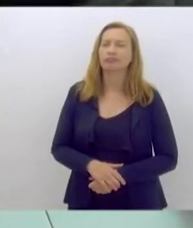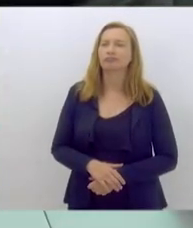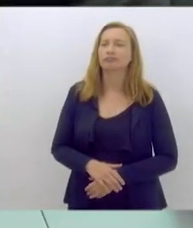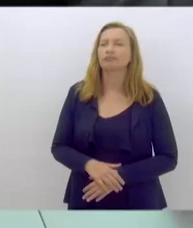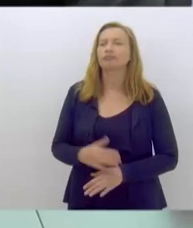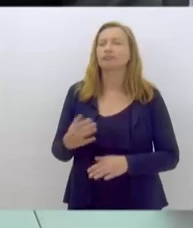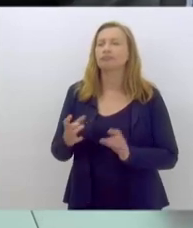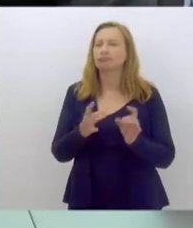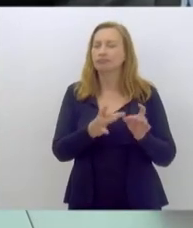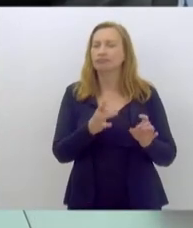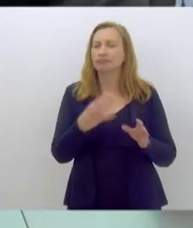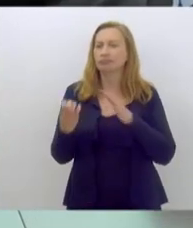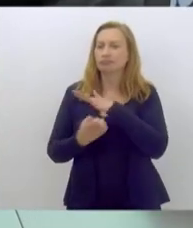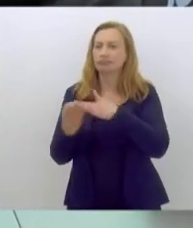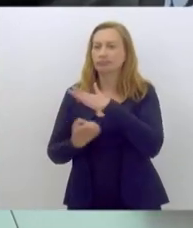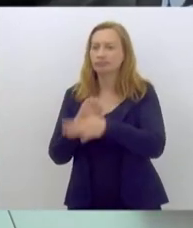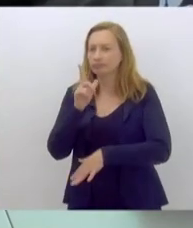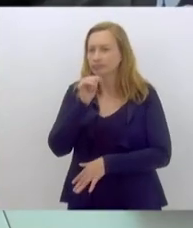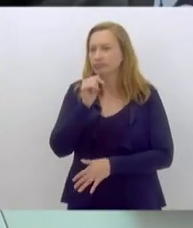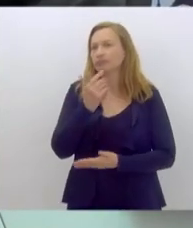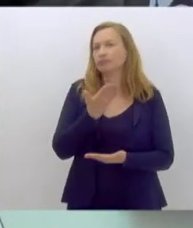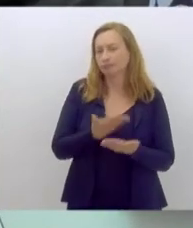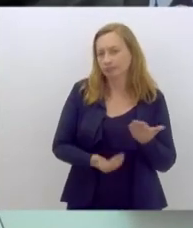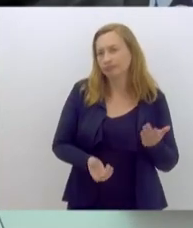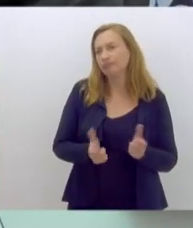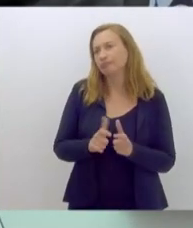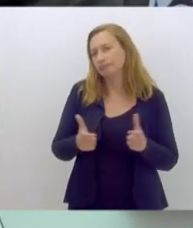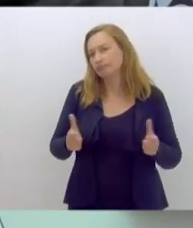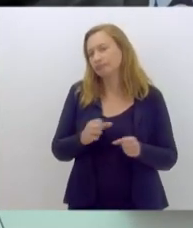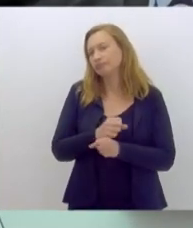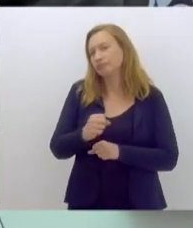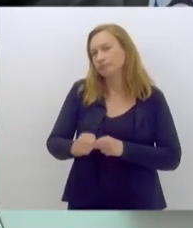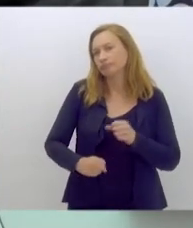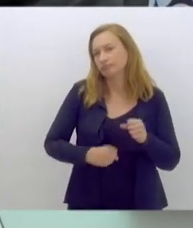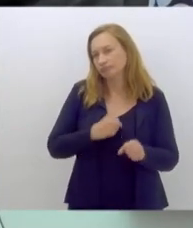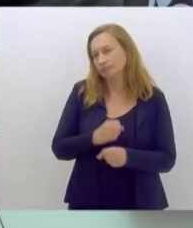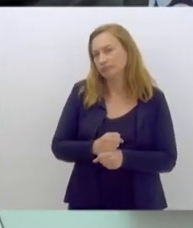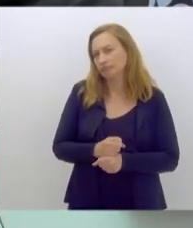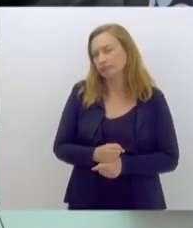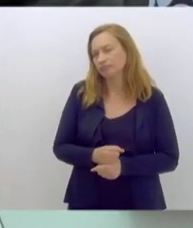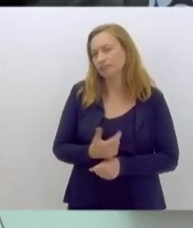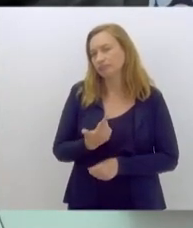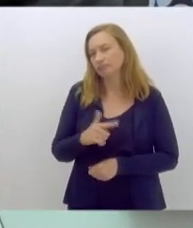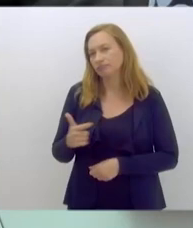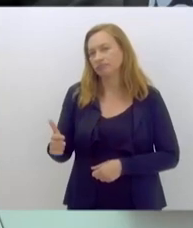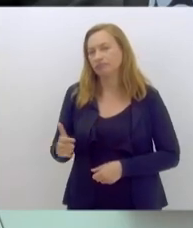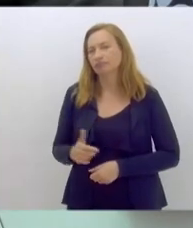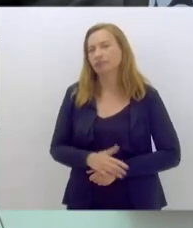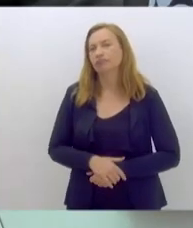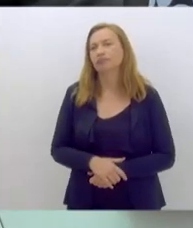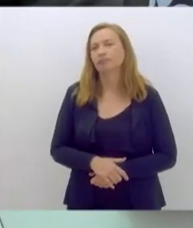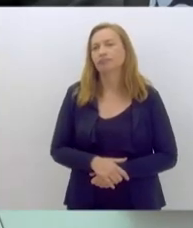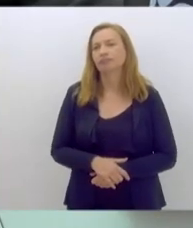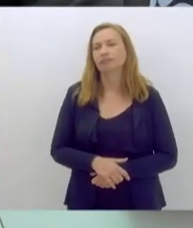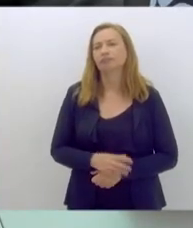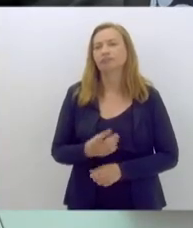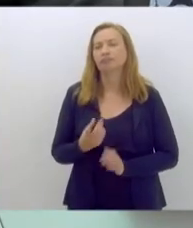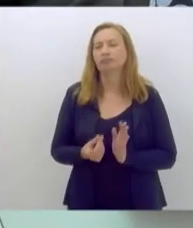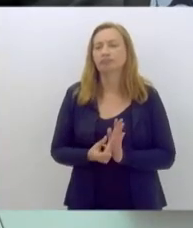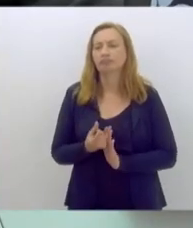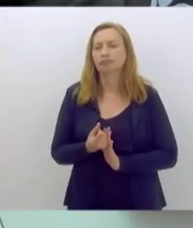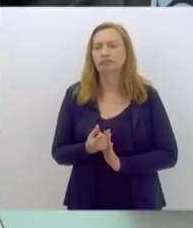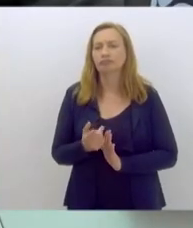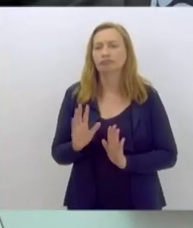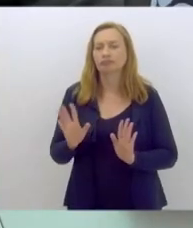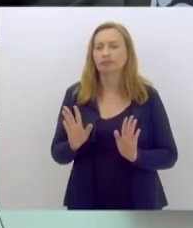a gente pode ter uma perda grande quer dizer para o ano que vem porque não vai ter mais esses esses recursos